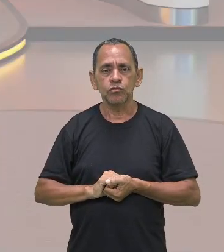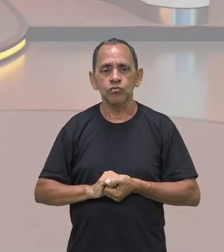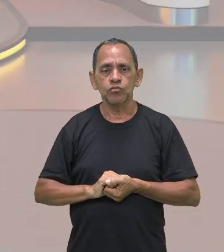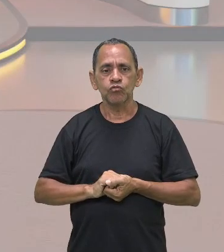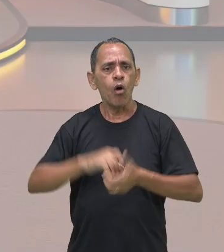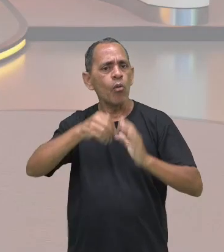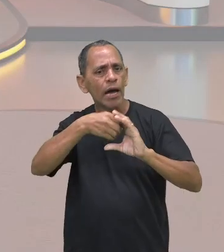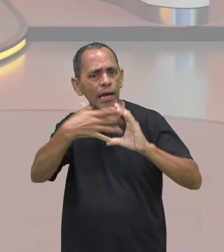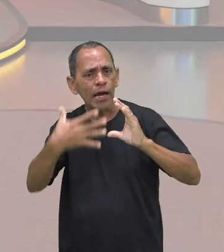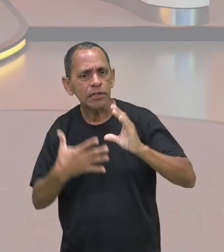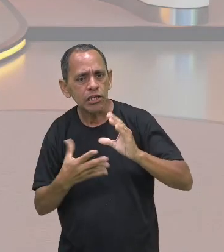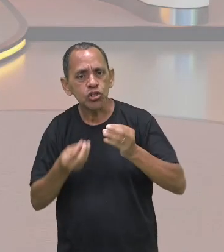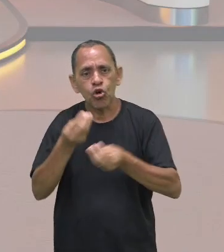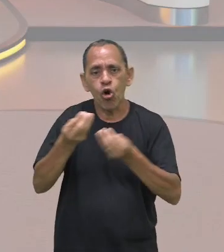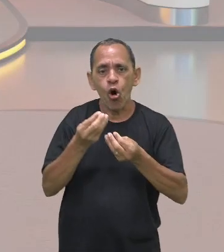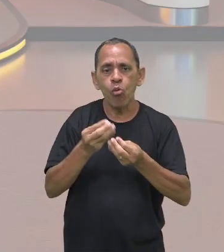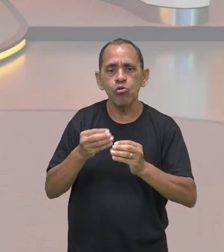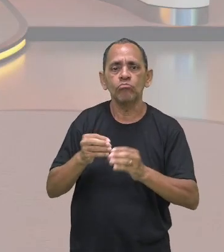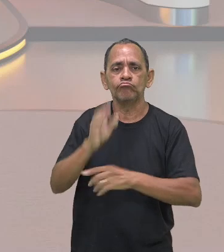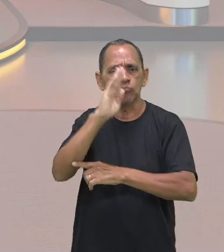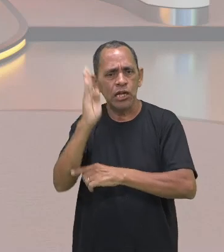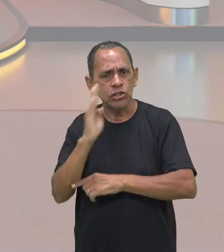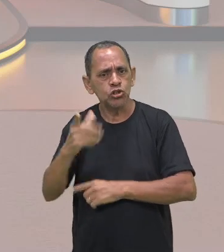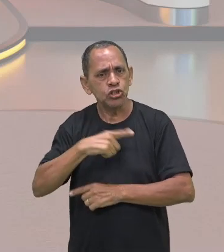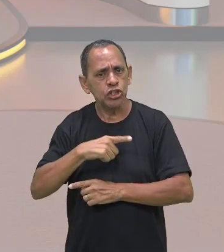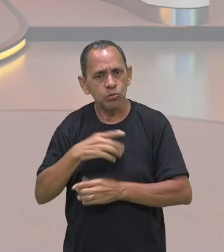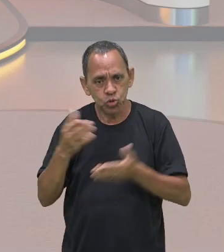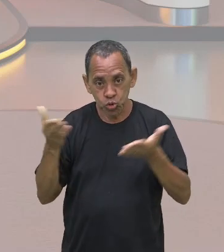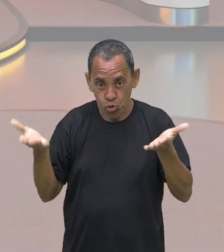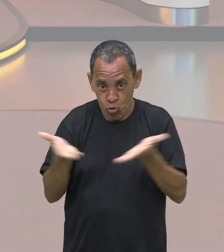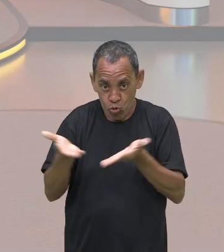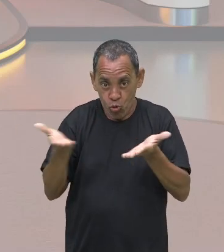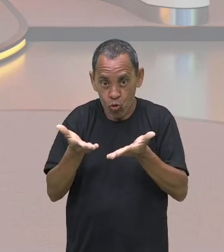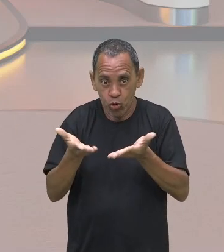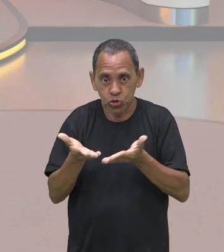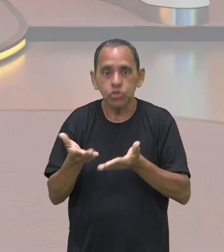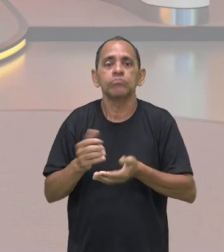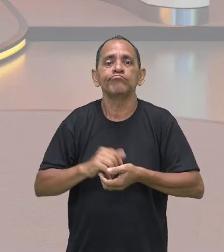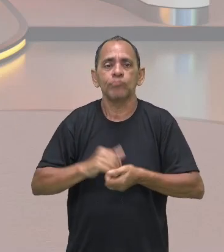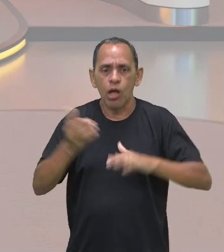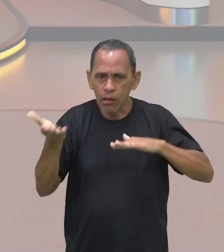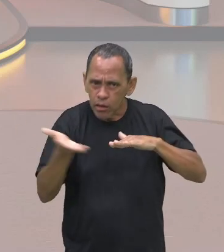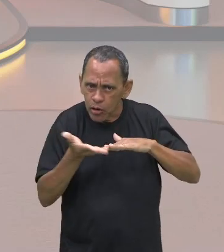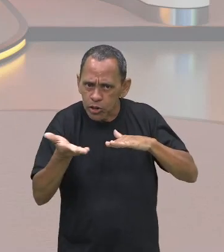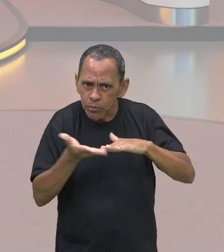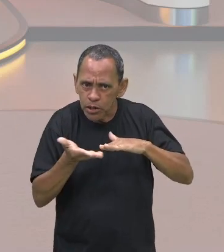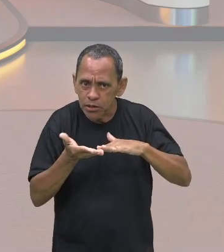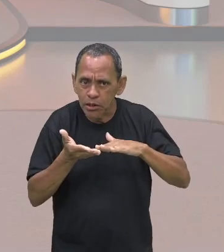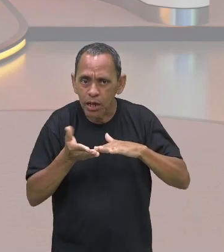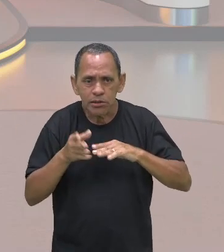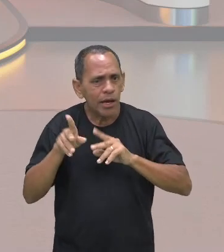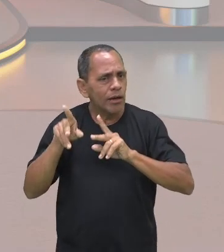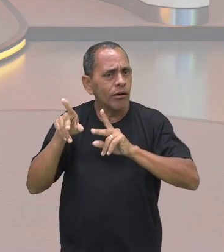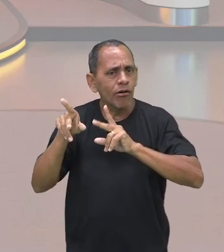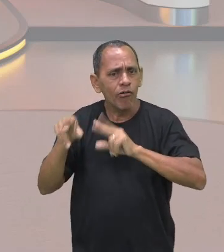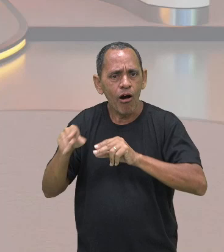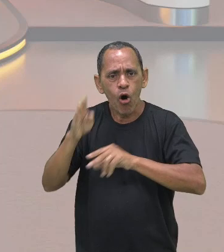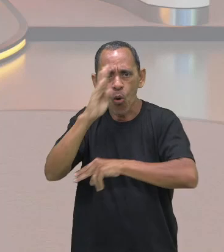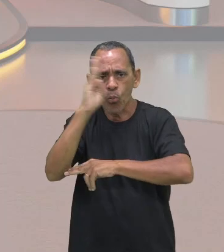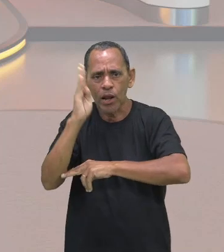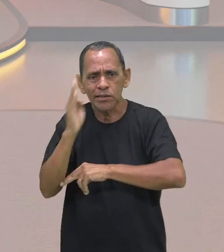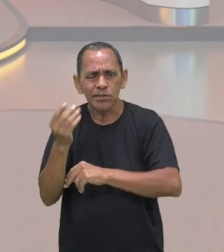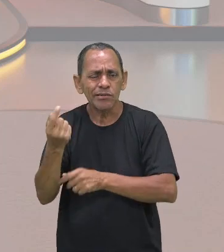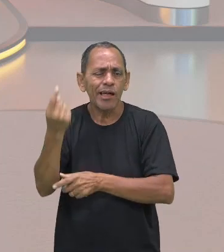nós temos nos dias atuais, na contemporaneidade, é o mesmo Brasil que foi dado, que